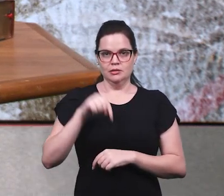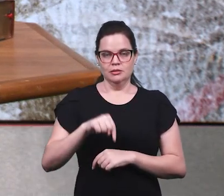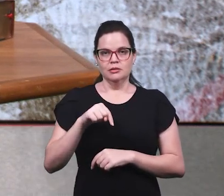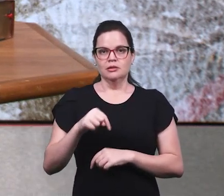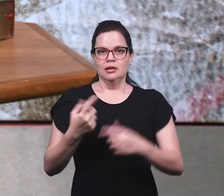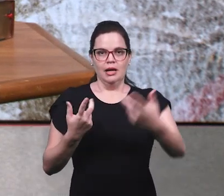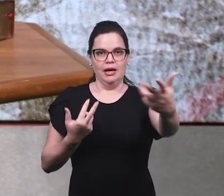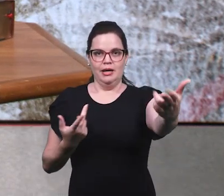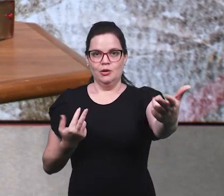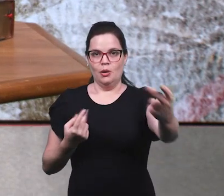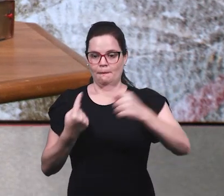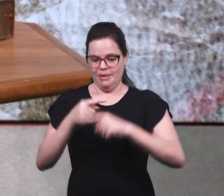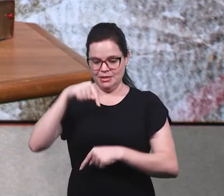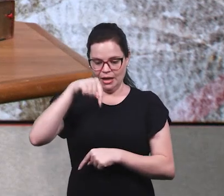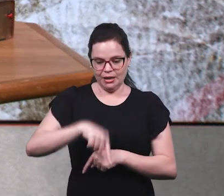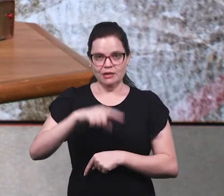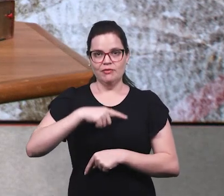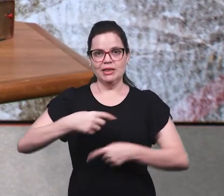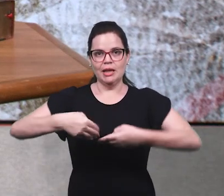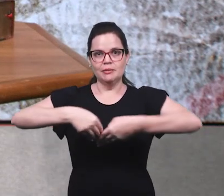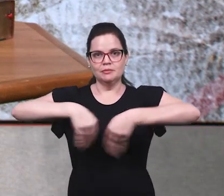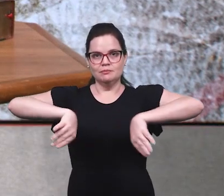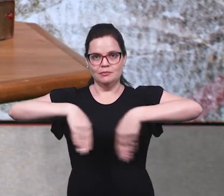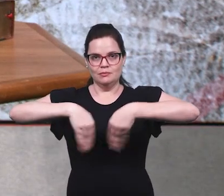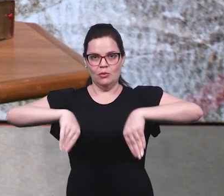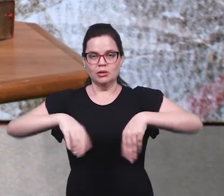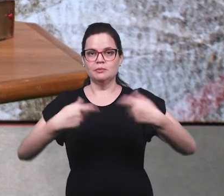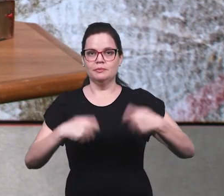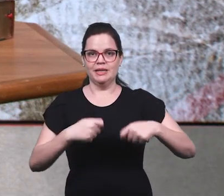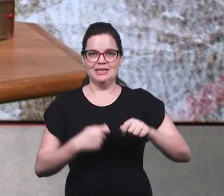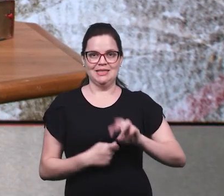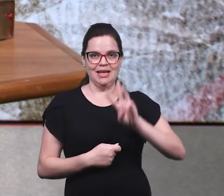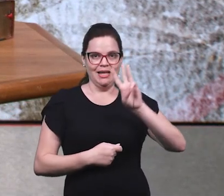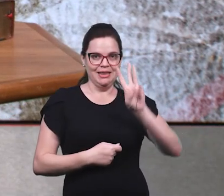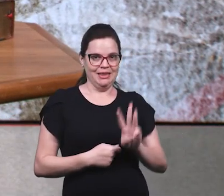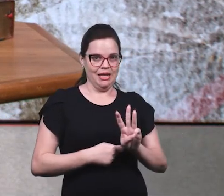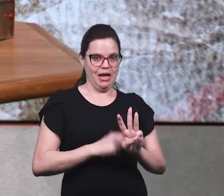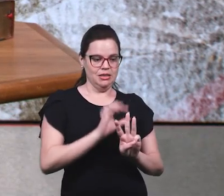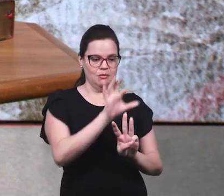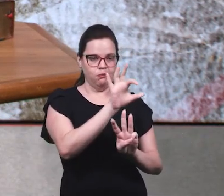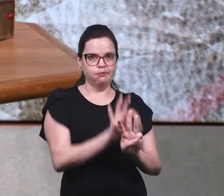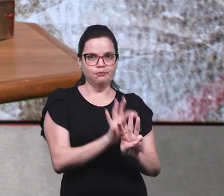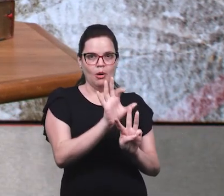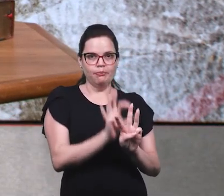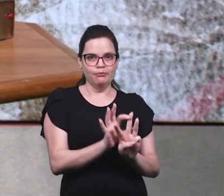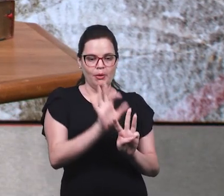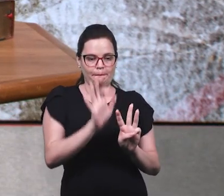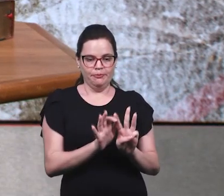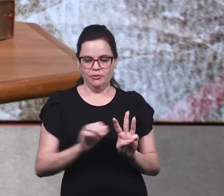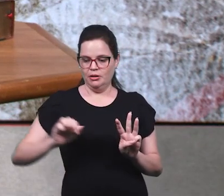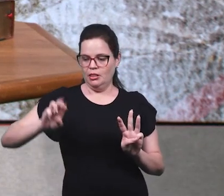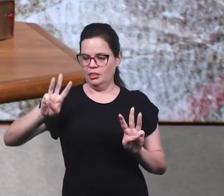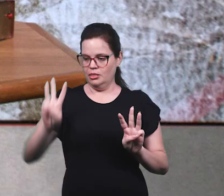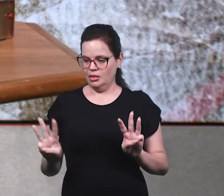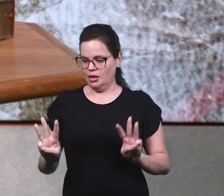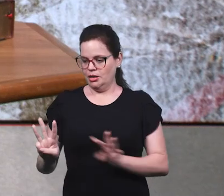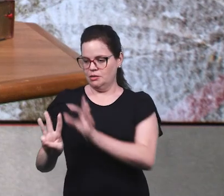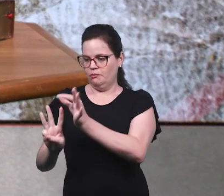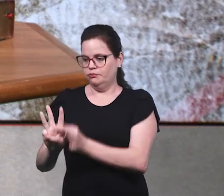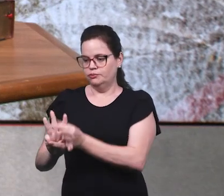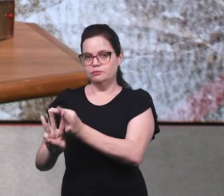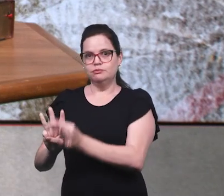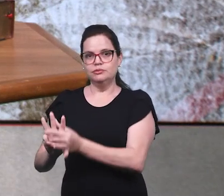côvados, de maneira que haja 15 côvados de cortinas de um lado, suas colunas